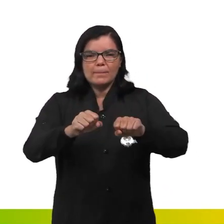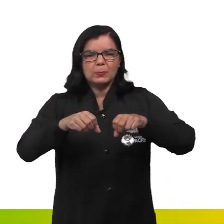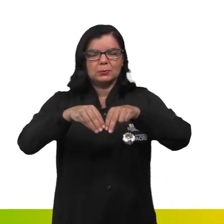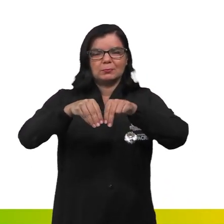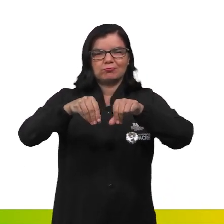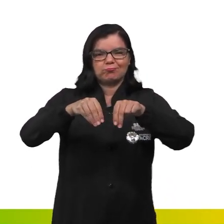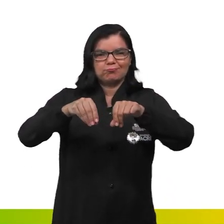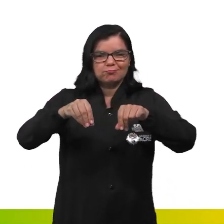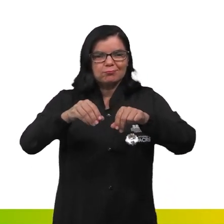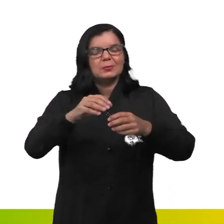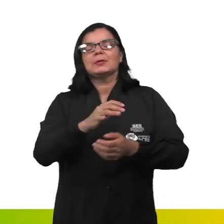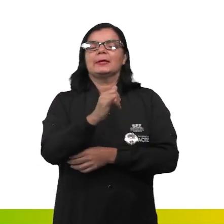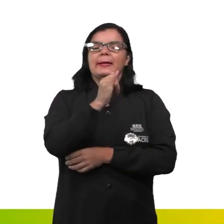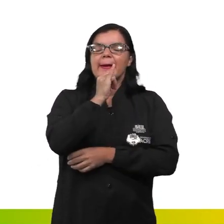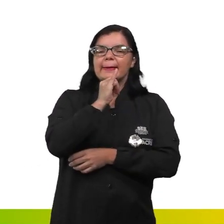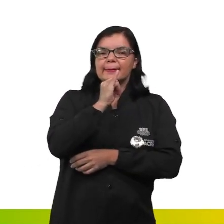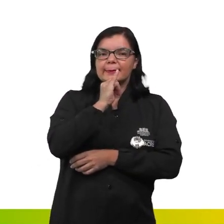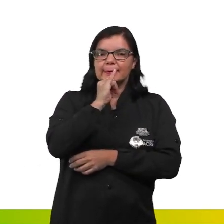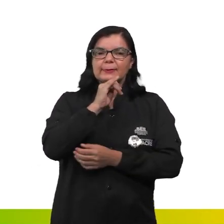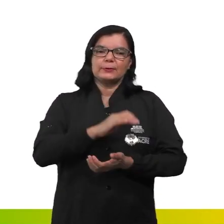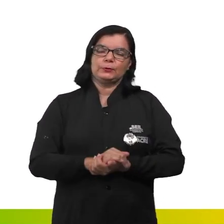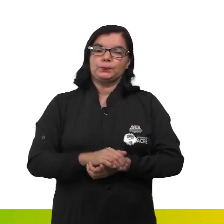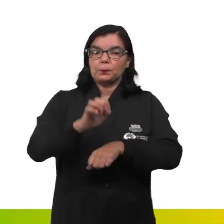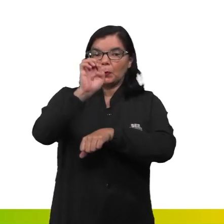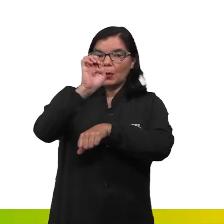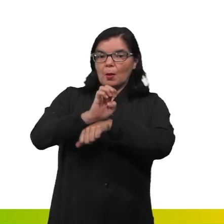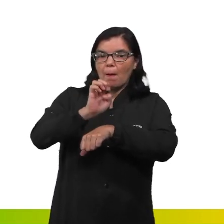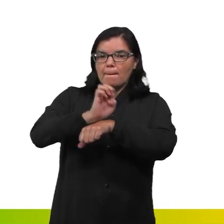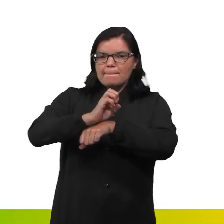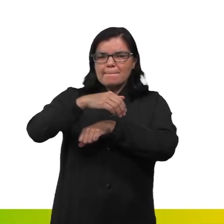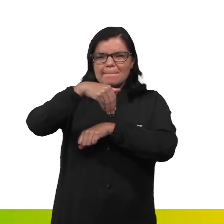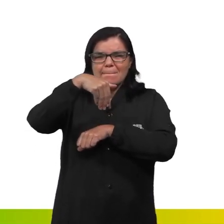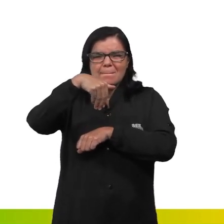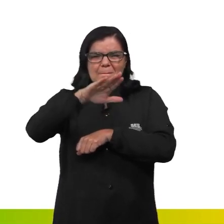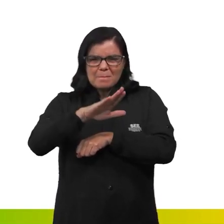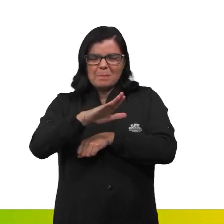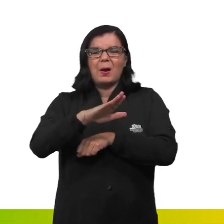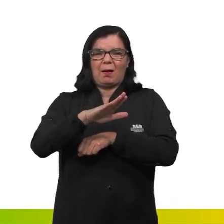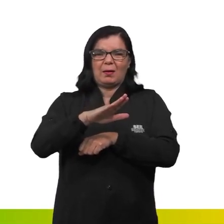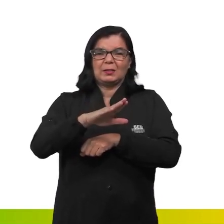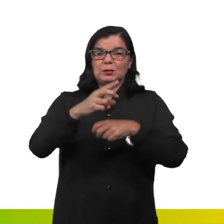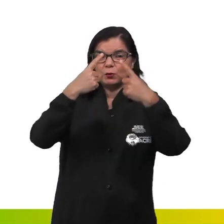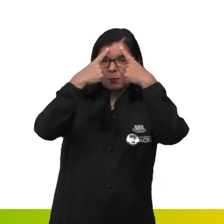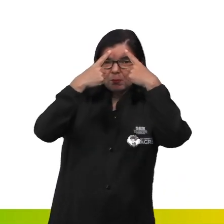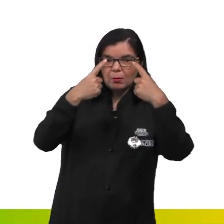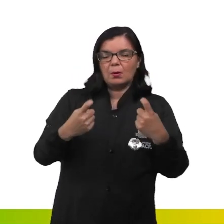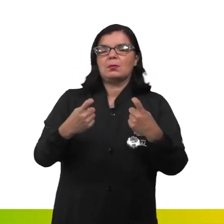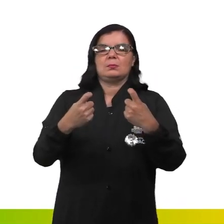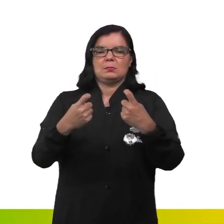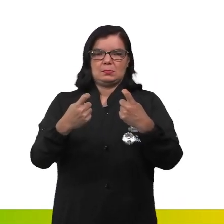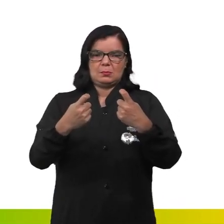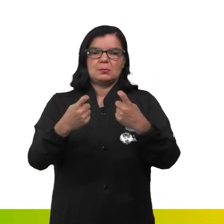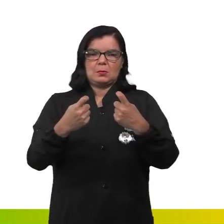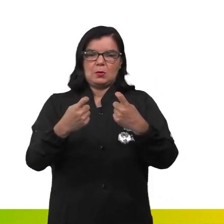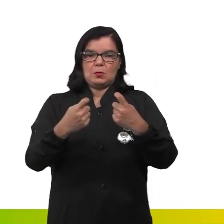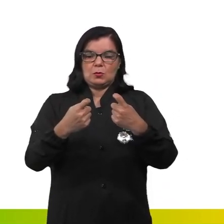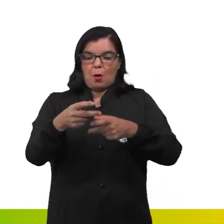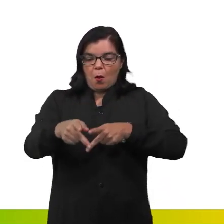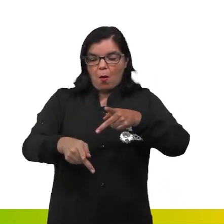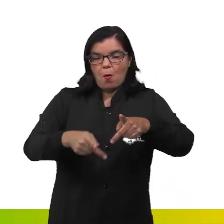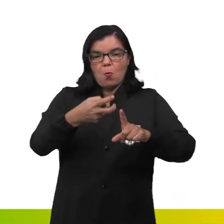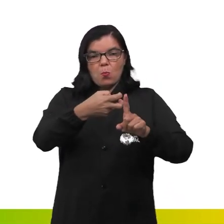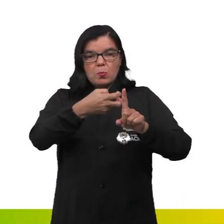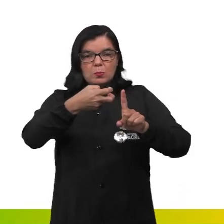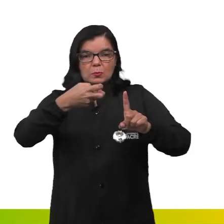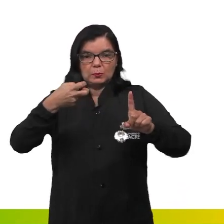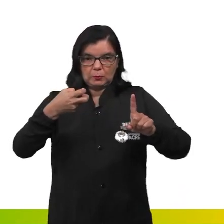Exemplos, os estados com mais registros de violência aos povos